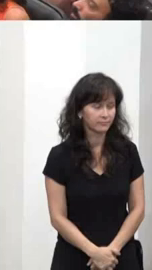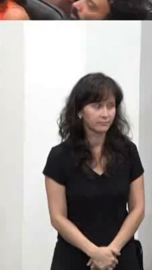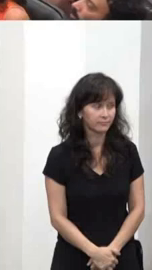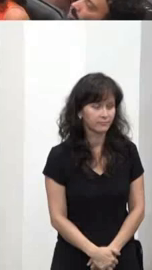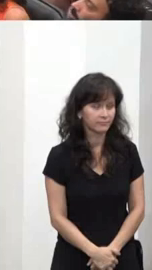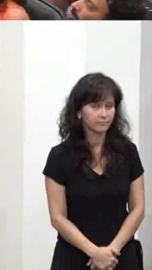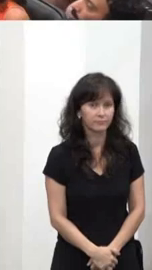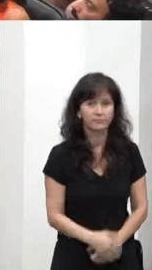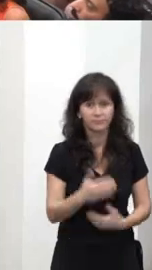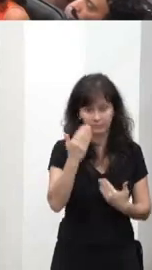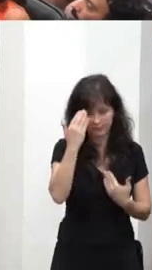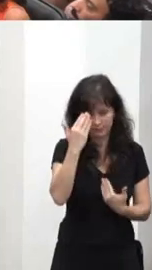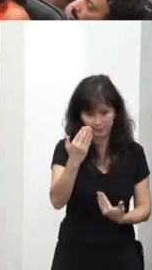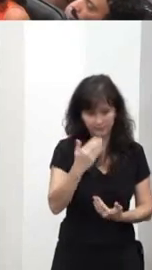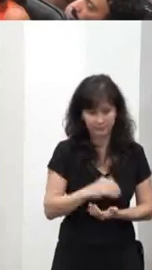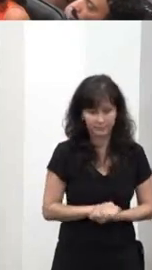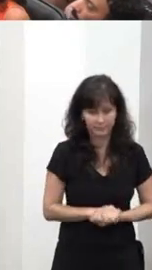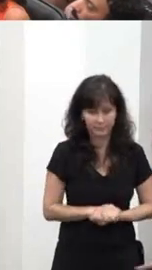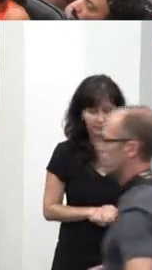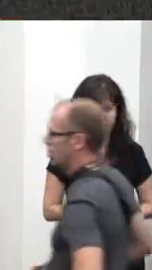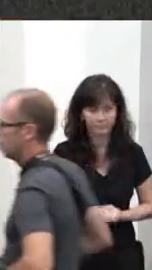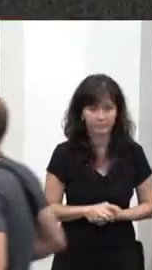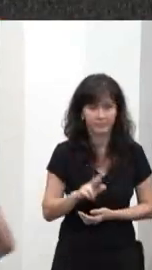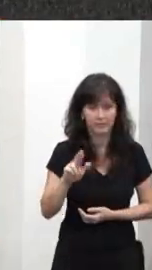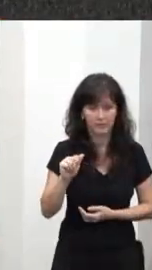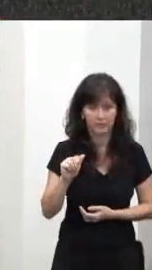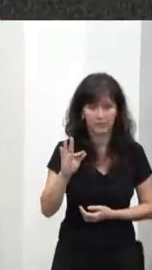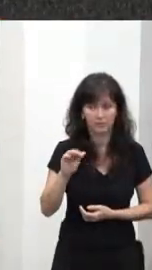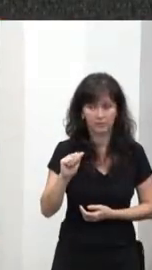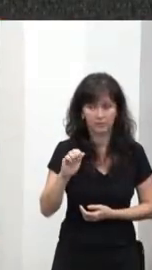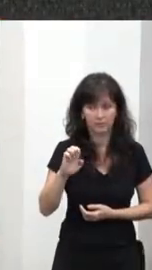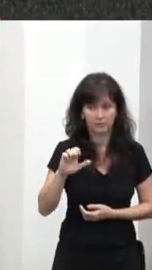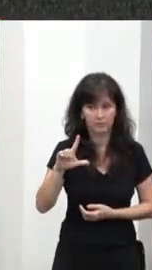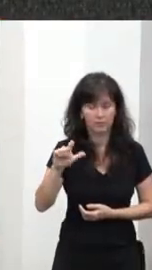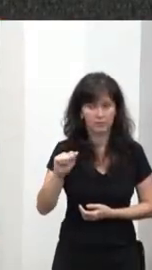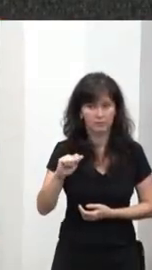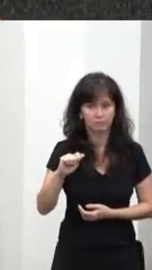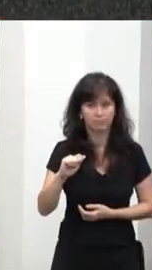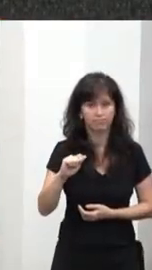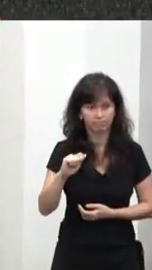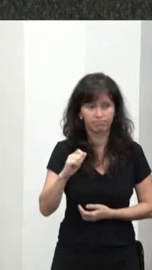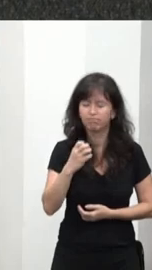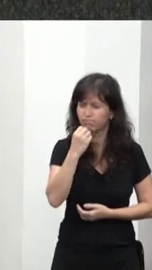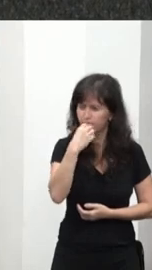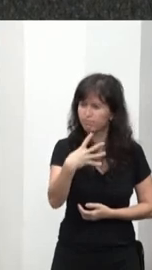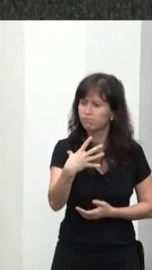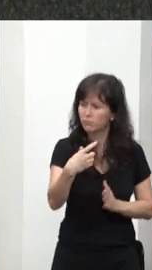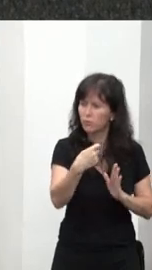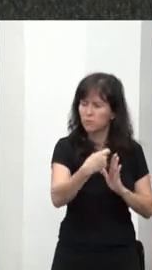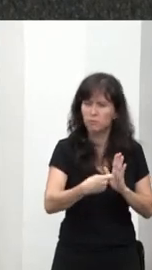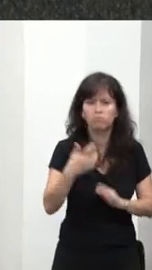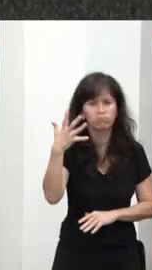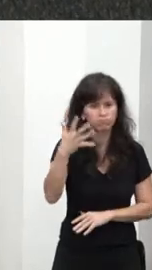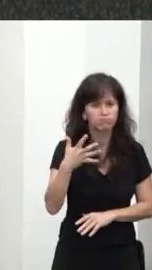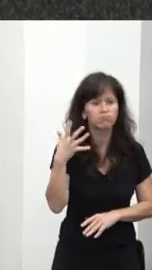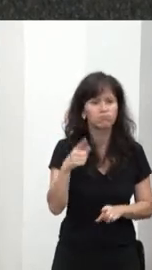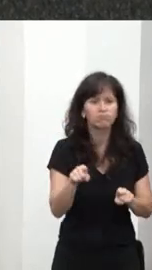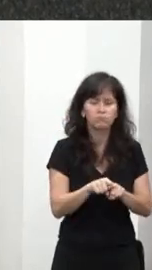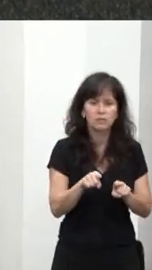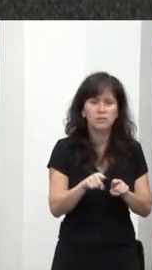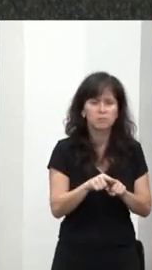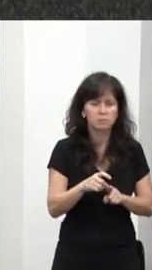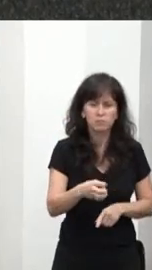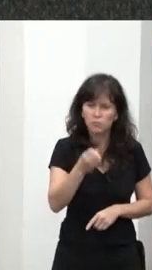Muito obrigado Rafaela muito bom a tua posição o texto e também a convocação